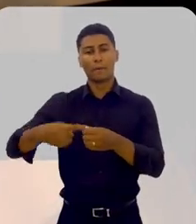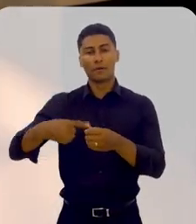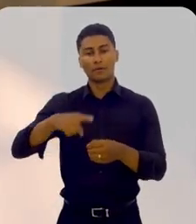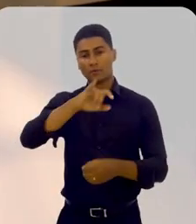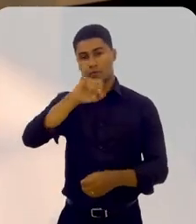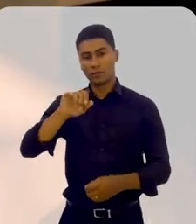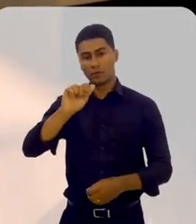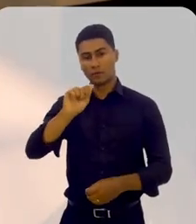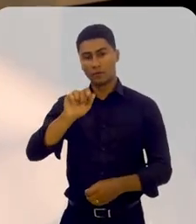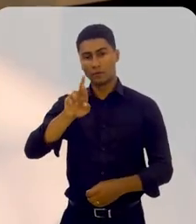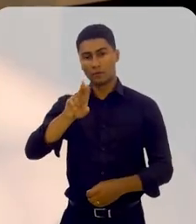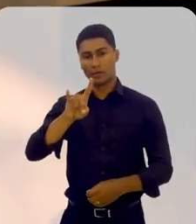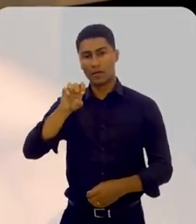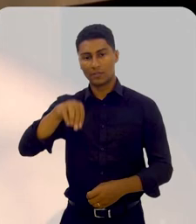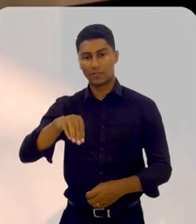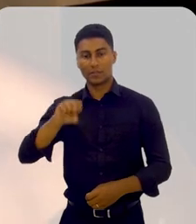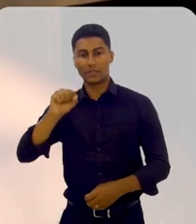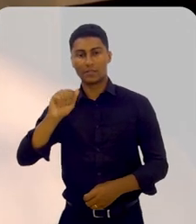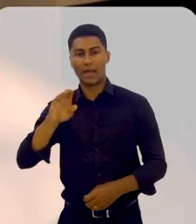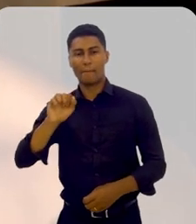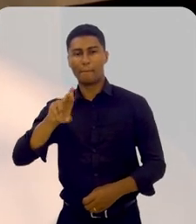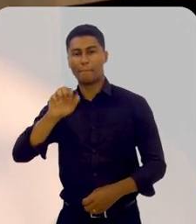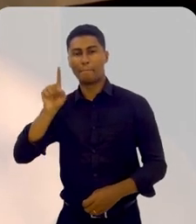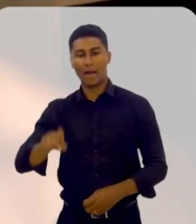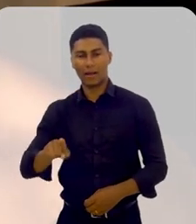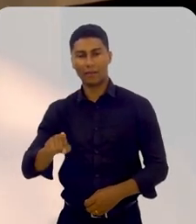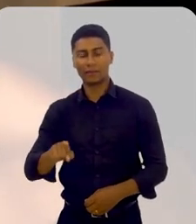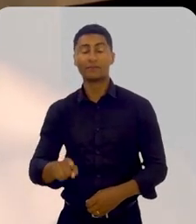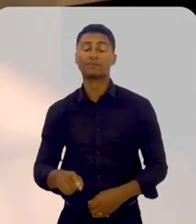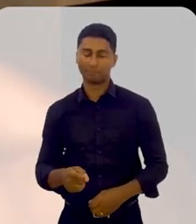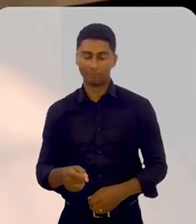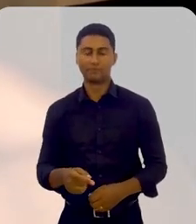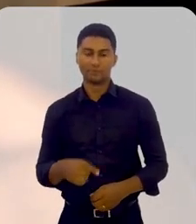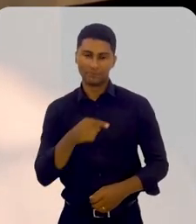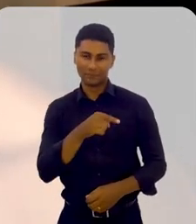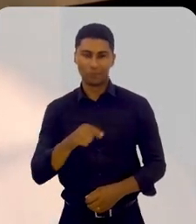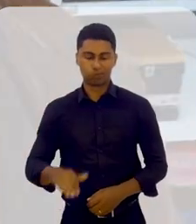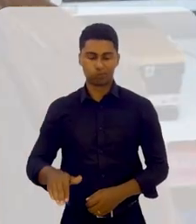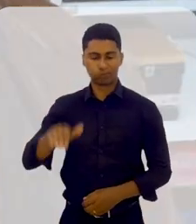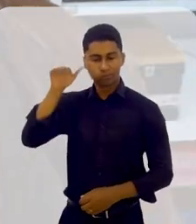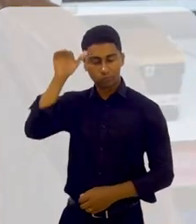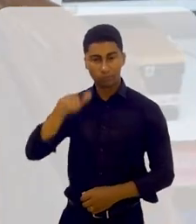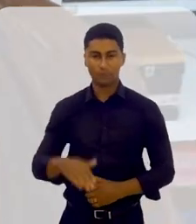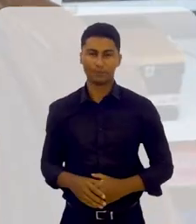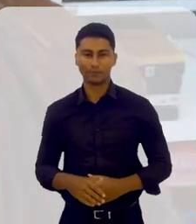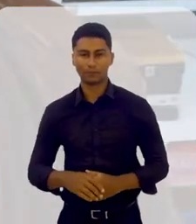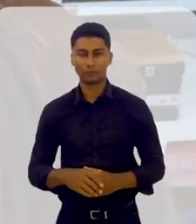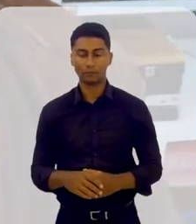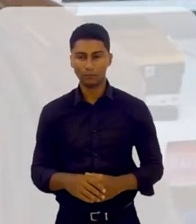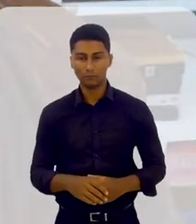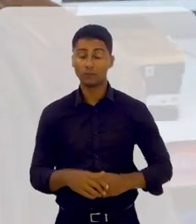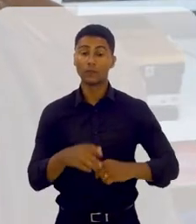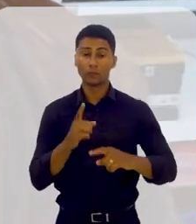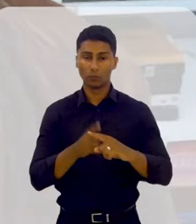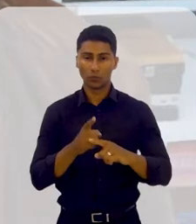não é muito conhecido, pelo lado do bairro Planalto, que é um bairro um pouco mais conhecido, zona norte de Porto Alegre também. É,